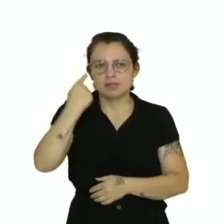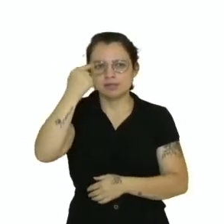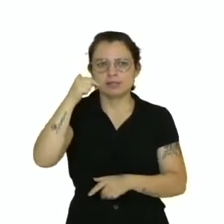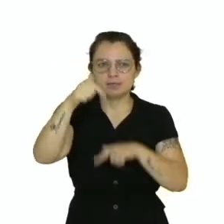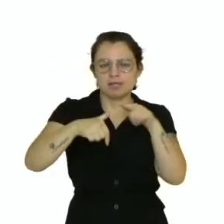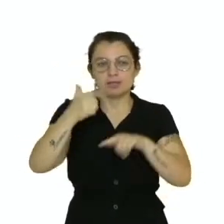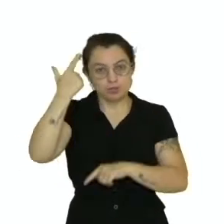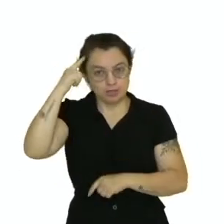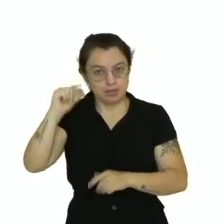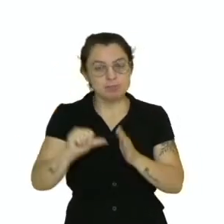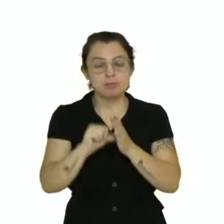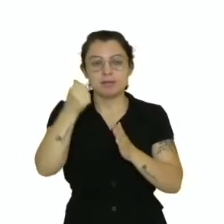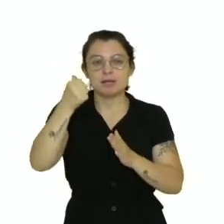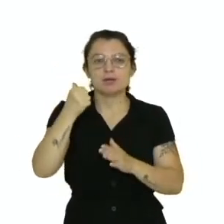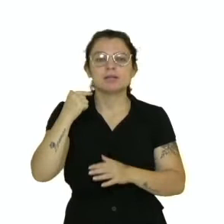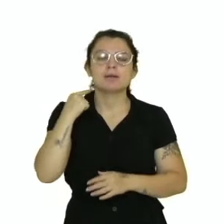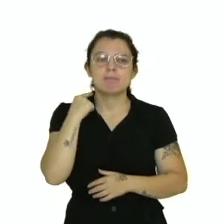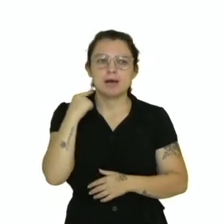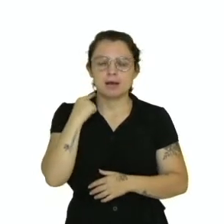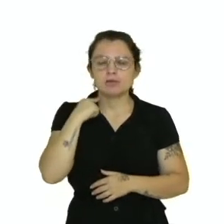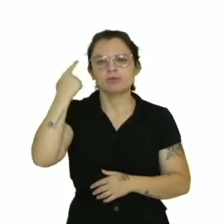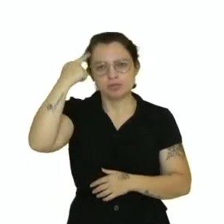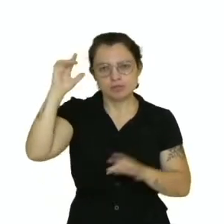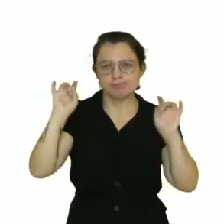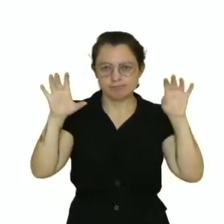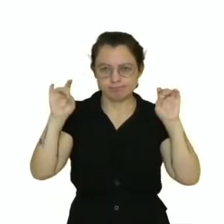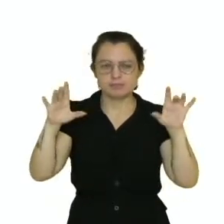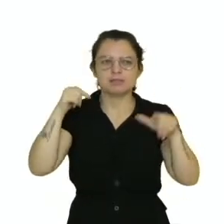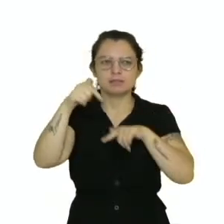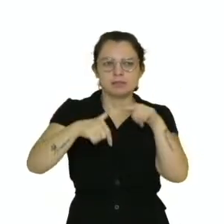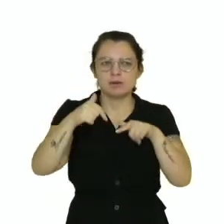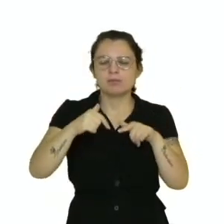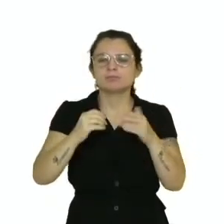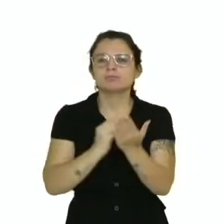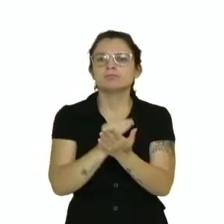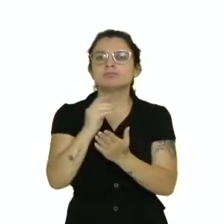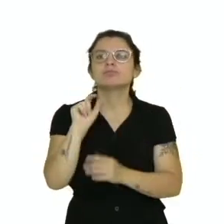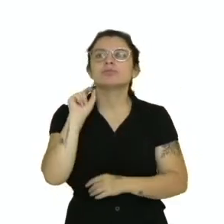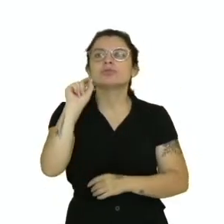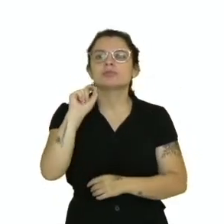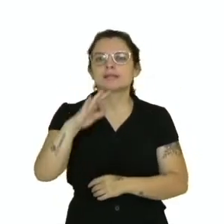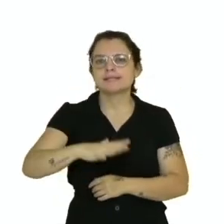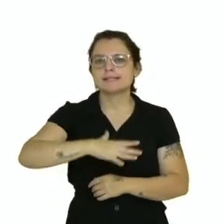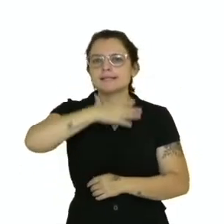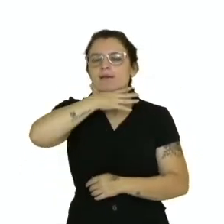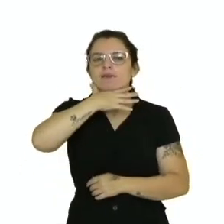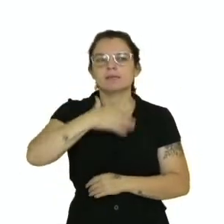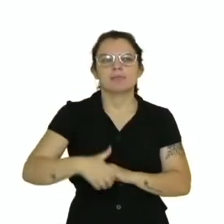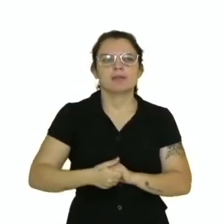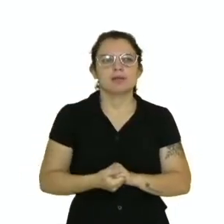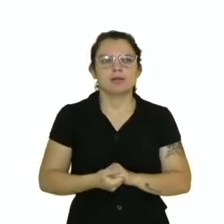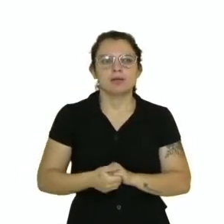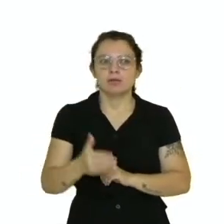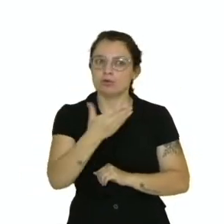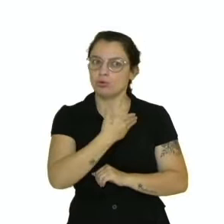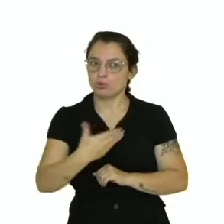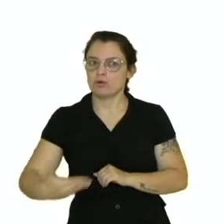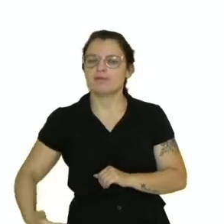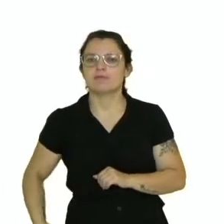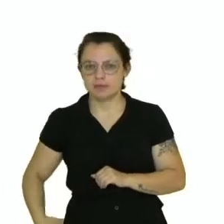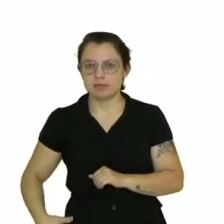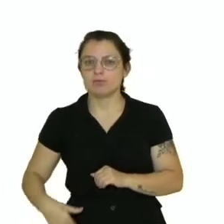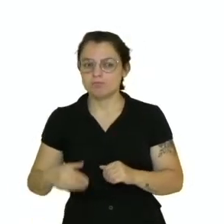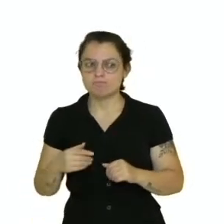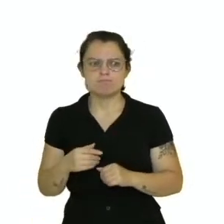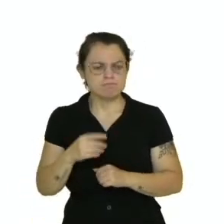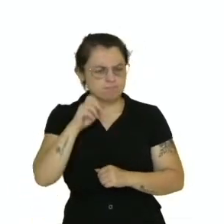de maio, Dia do Trabalhador, ocorre uma grande greve. Uma grande greve aí. O governo reagiu, reprimindo e